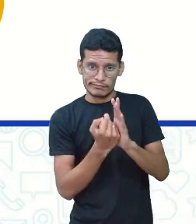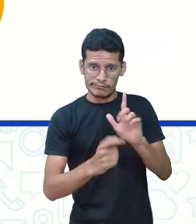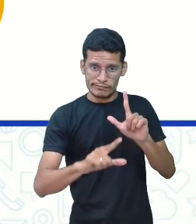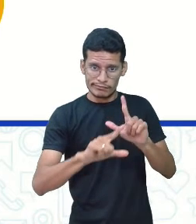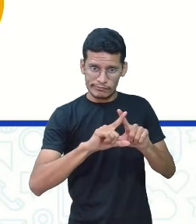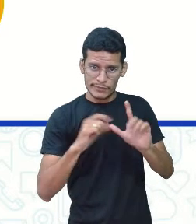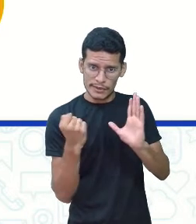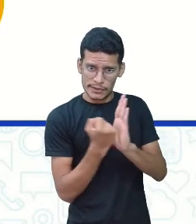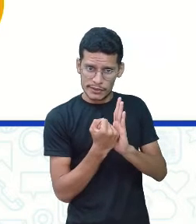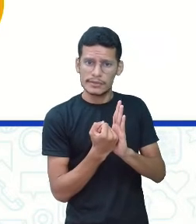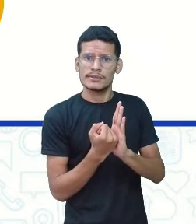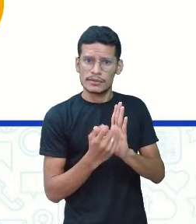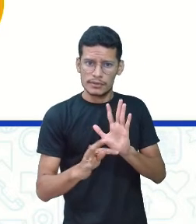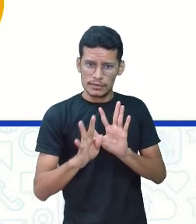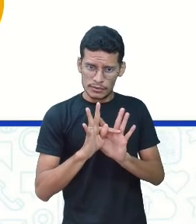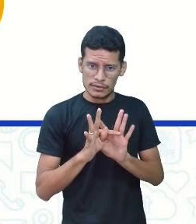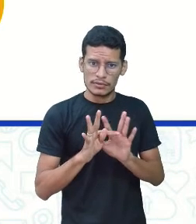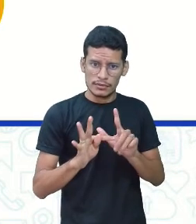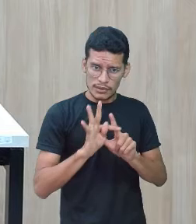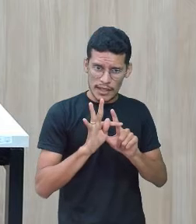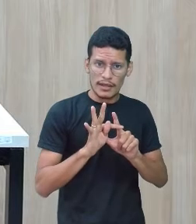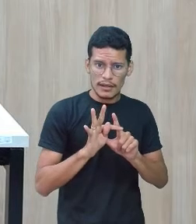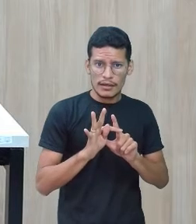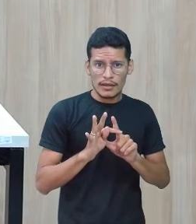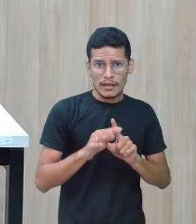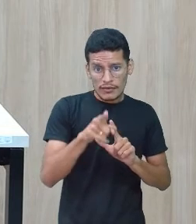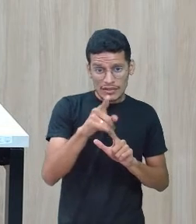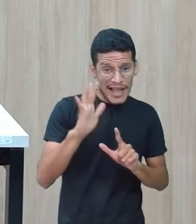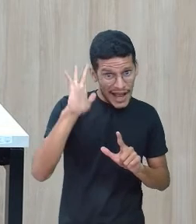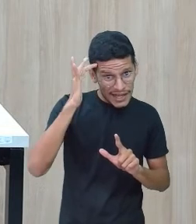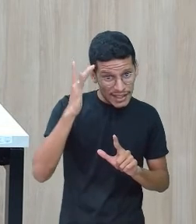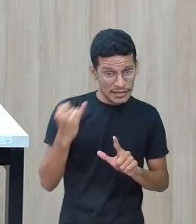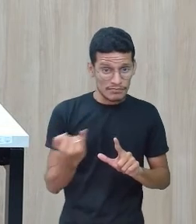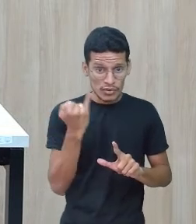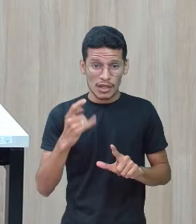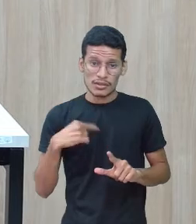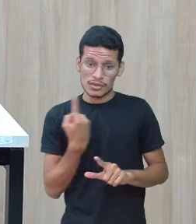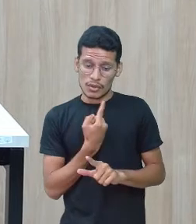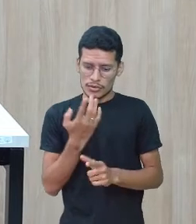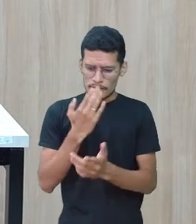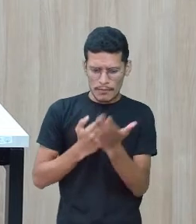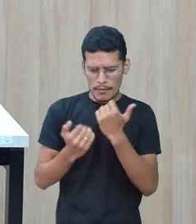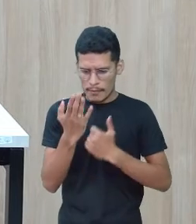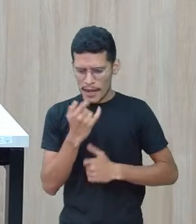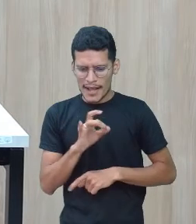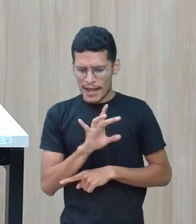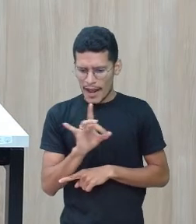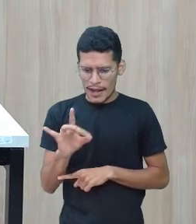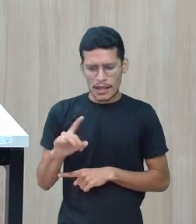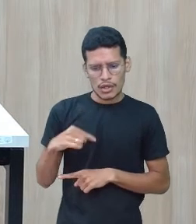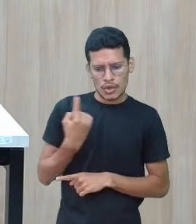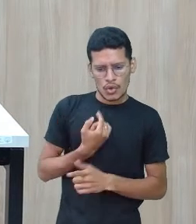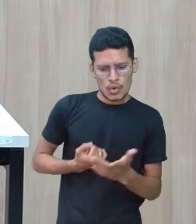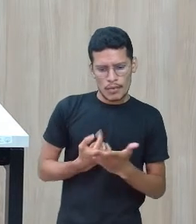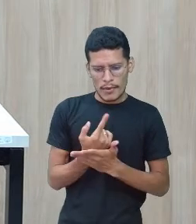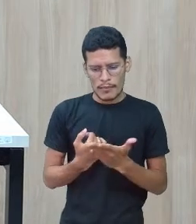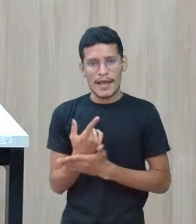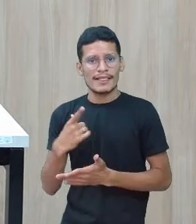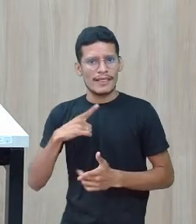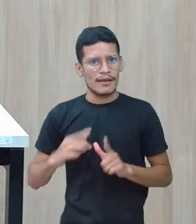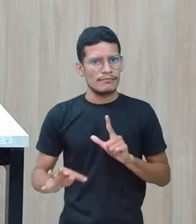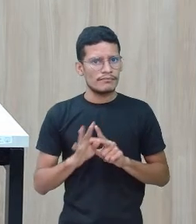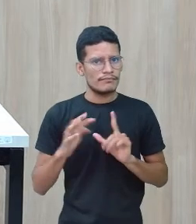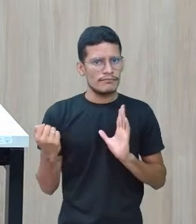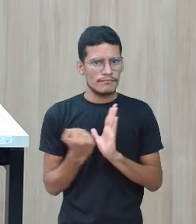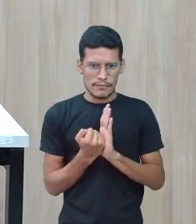identificação? Vocês consideram importante que cada alimento que nós formos consumir, que formos comprar, ter esse